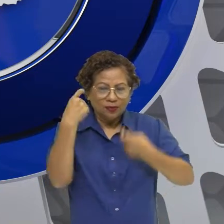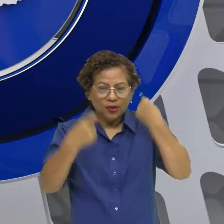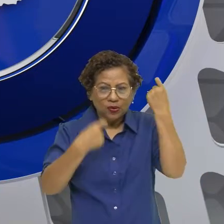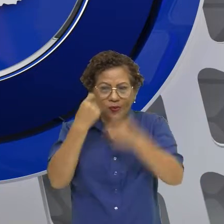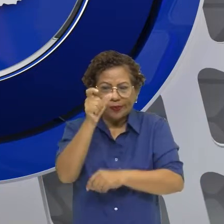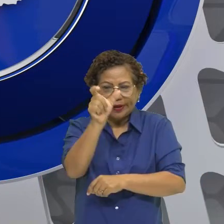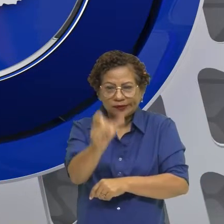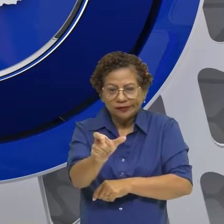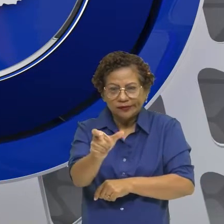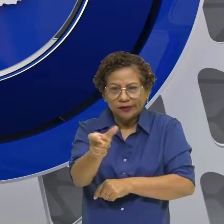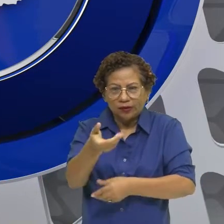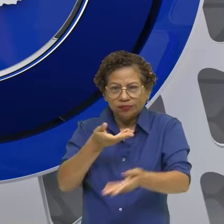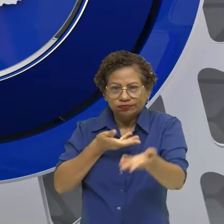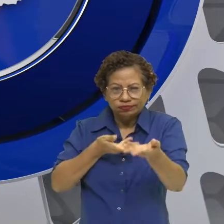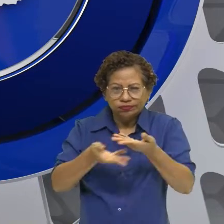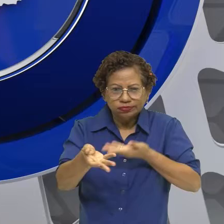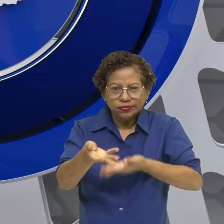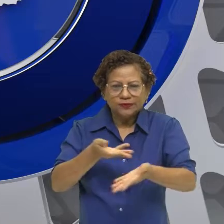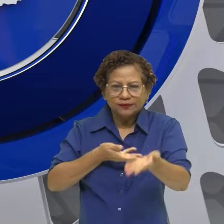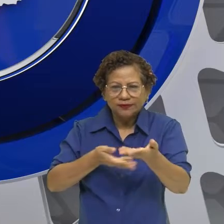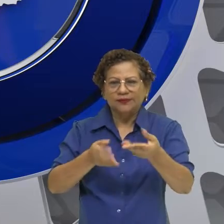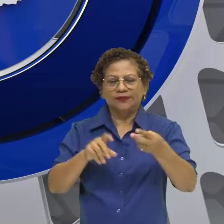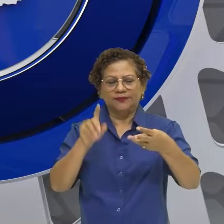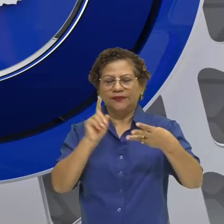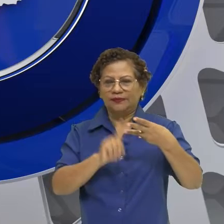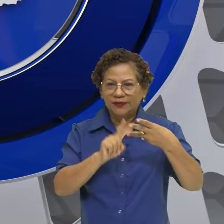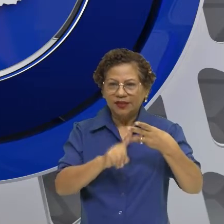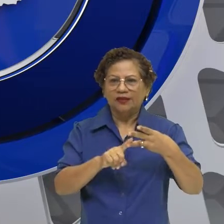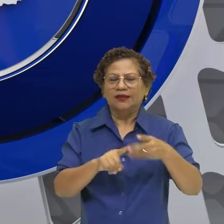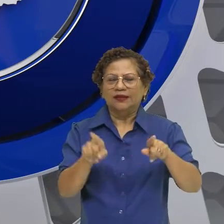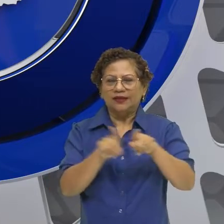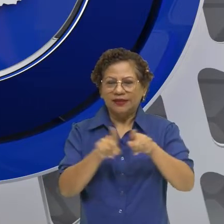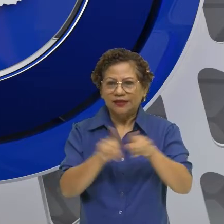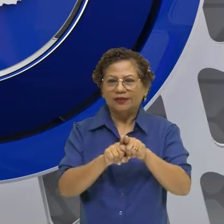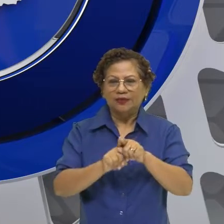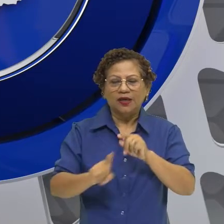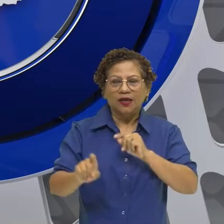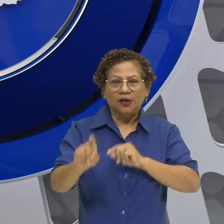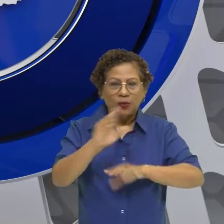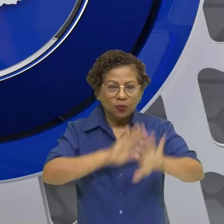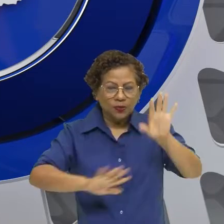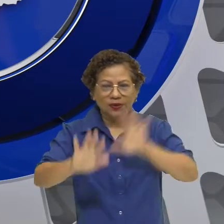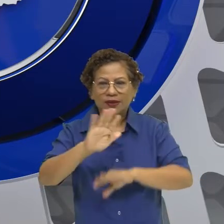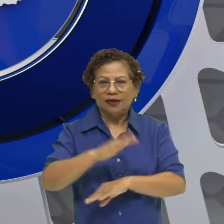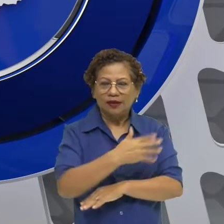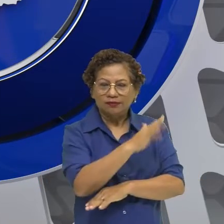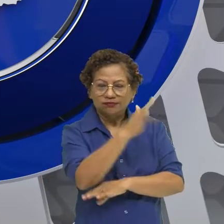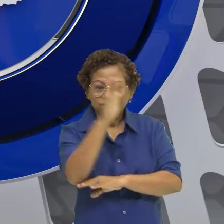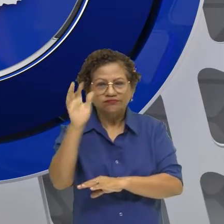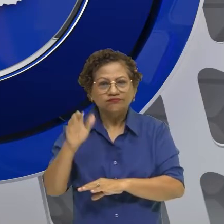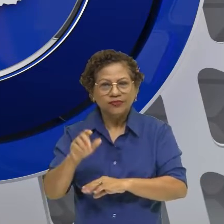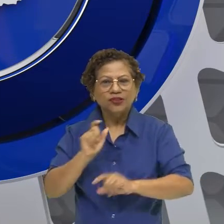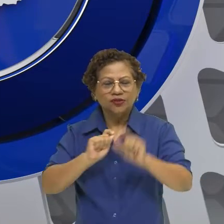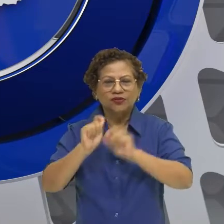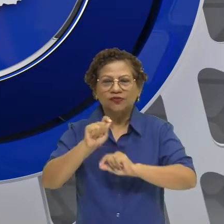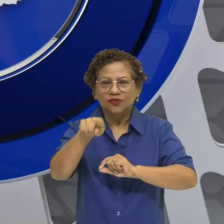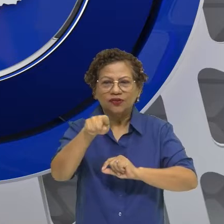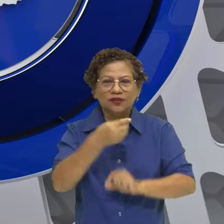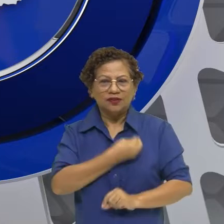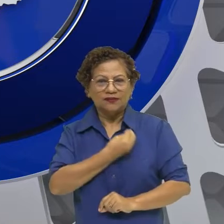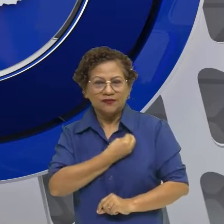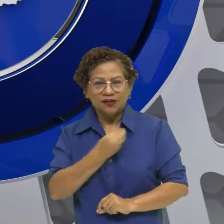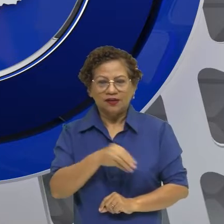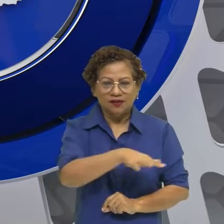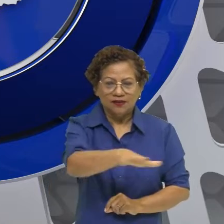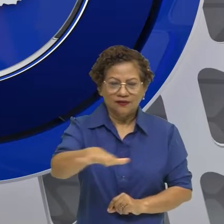o ecocuidado, que é o cuidado com o meio ambiente onde você está inserido. Vamos tirar aquela ideia de que